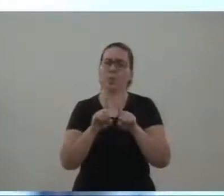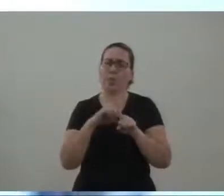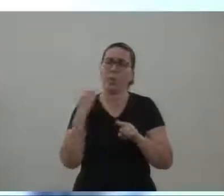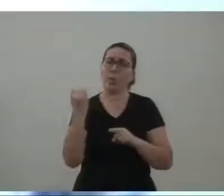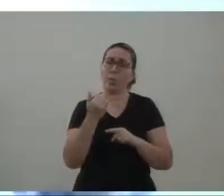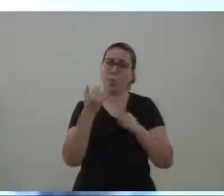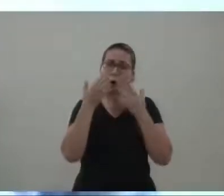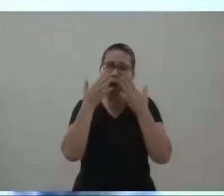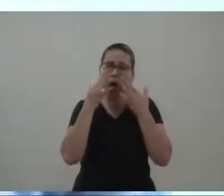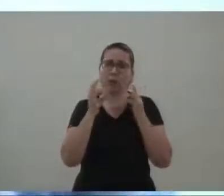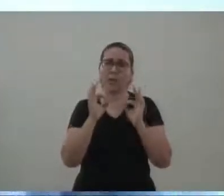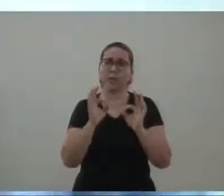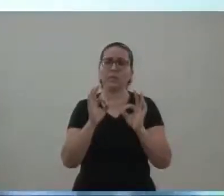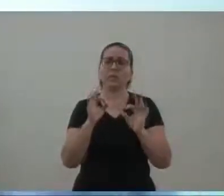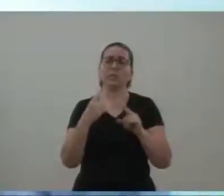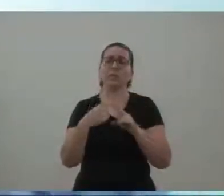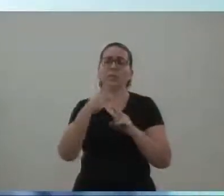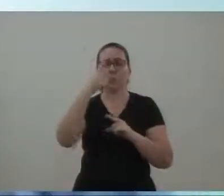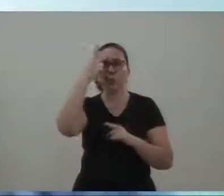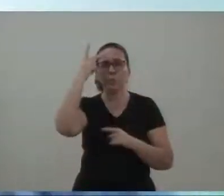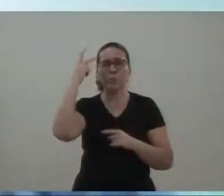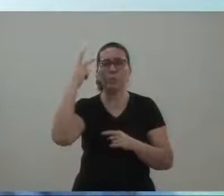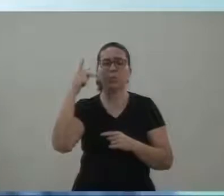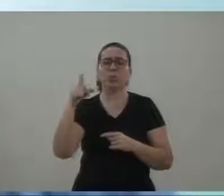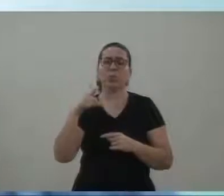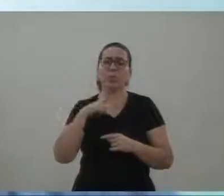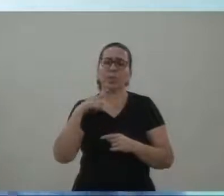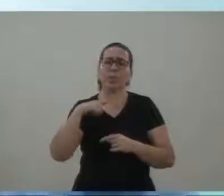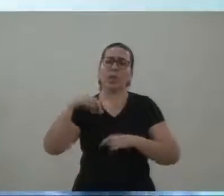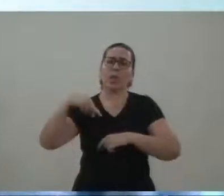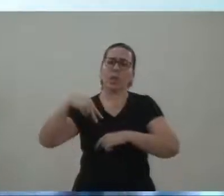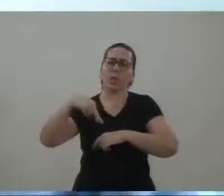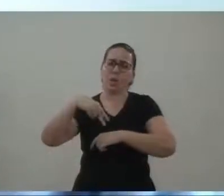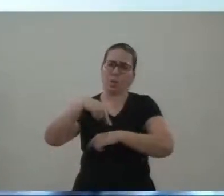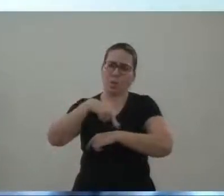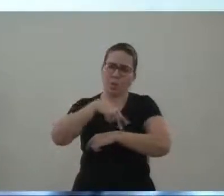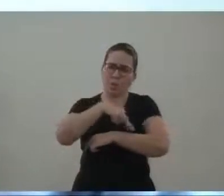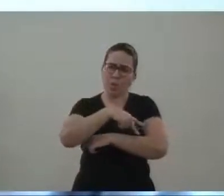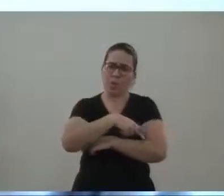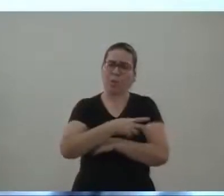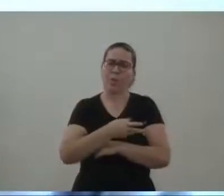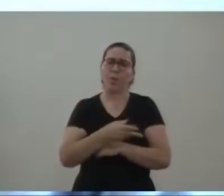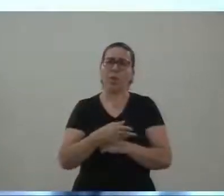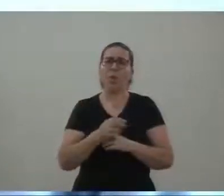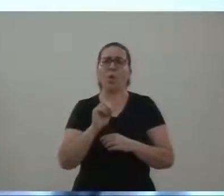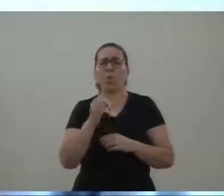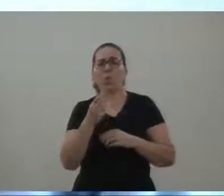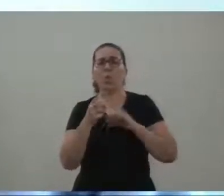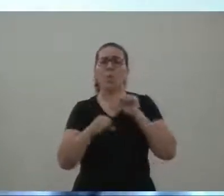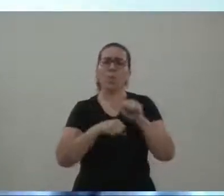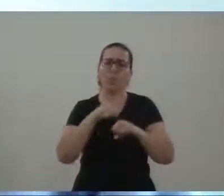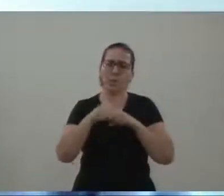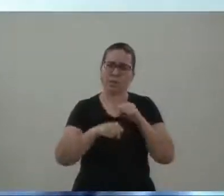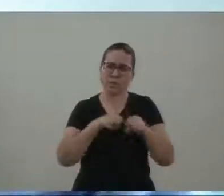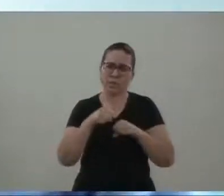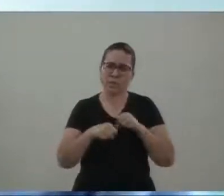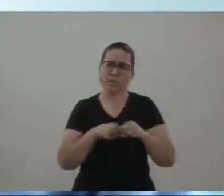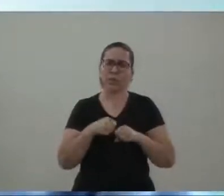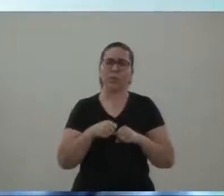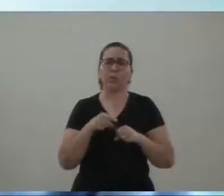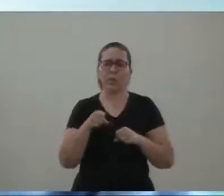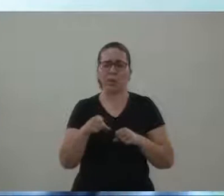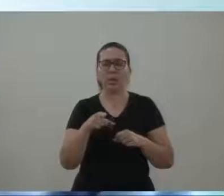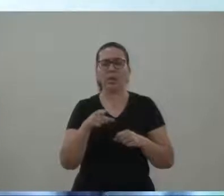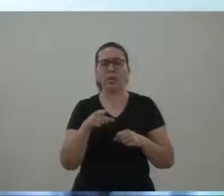dada uma atenção, sobretudo a quem se locomove, seja a pé, através de bicicletas. Eu acho que isso é uma